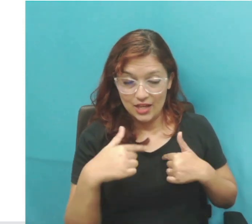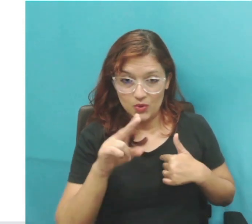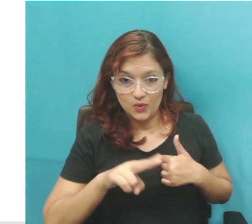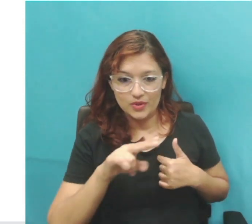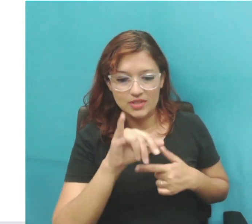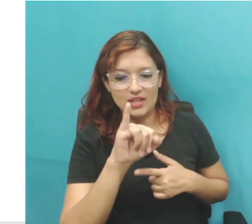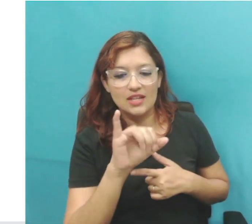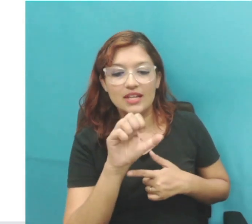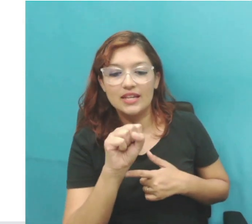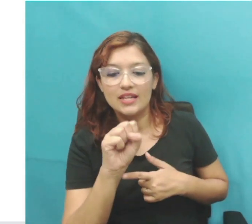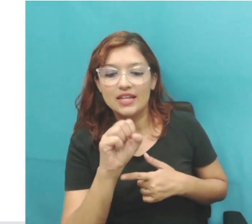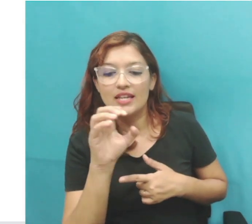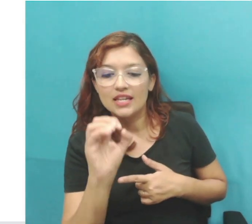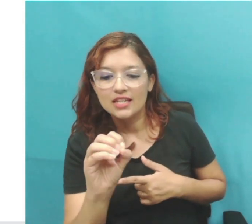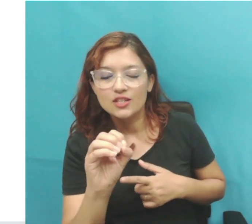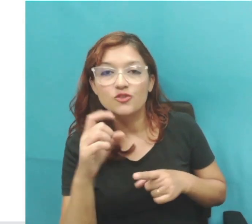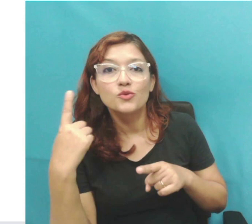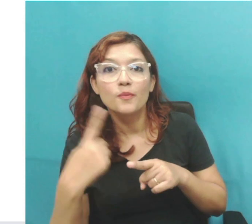refere.